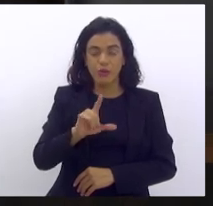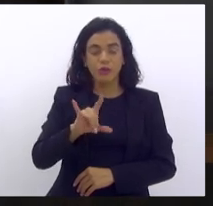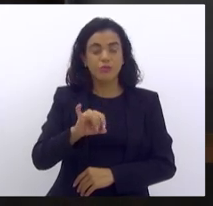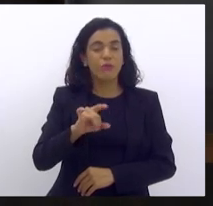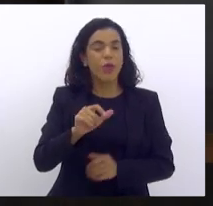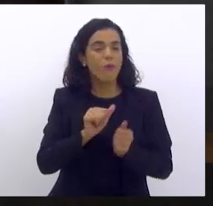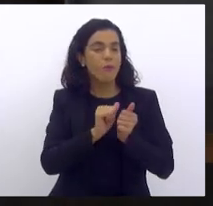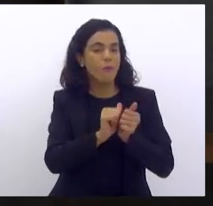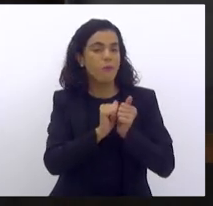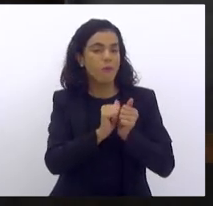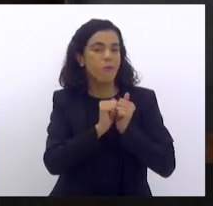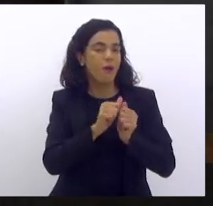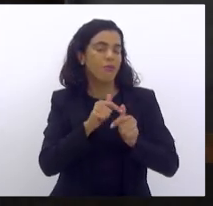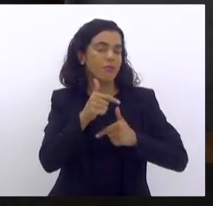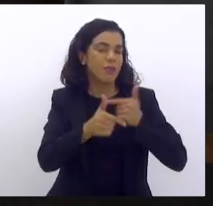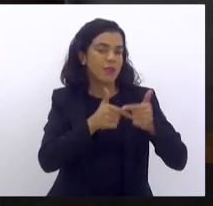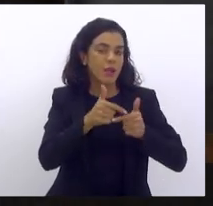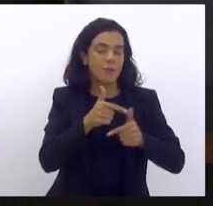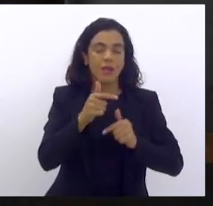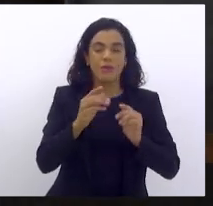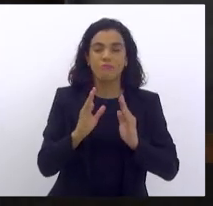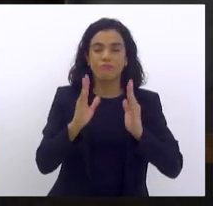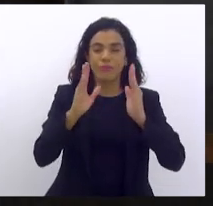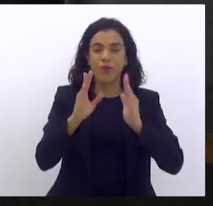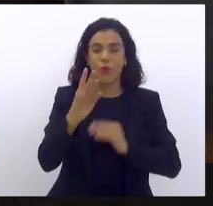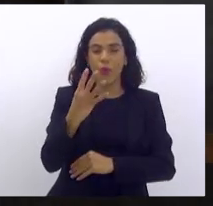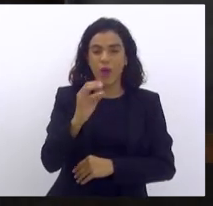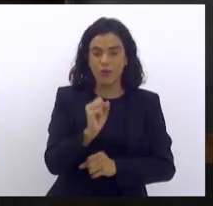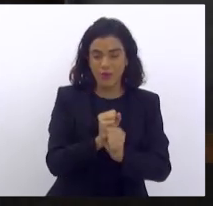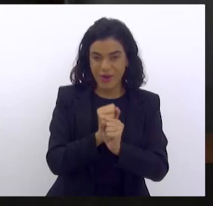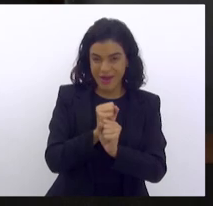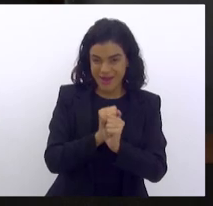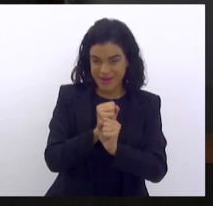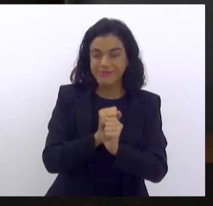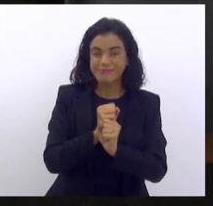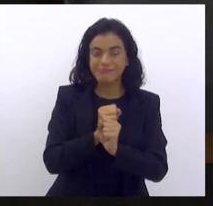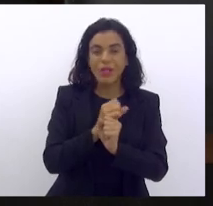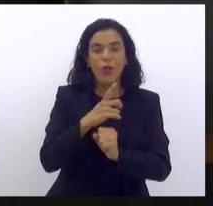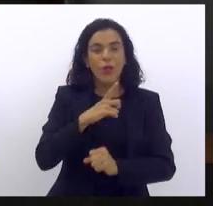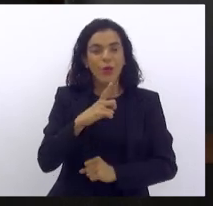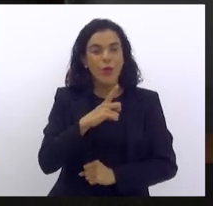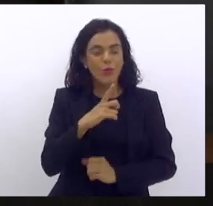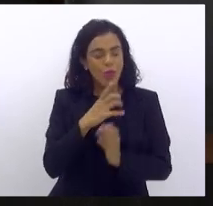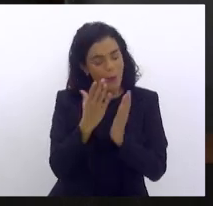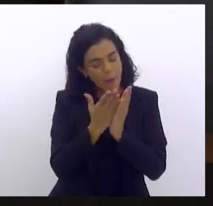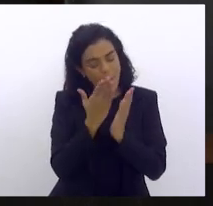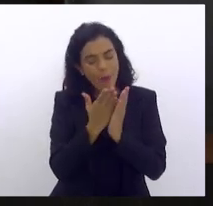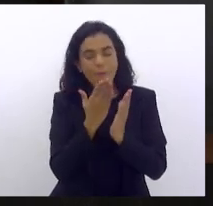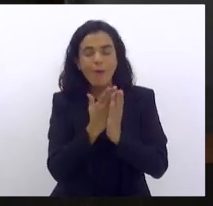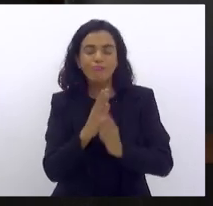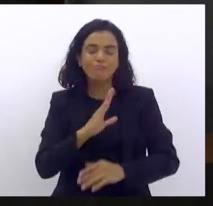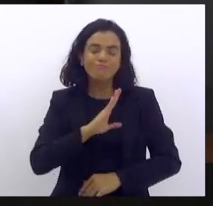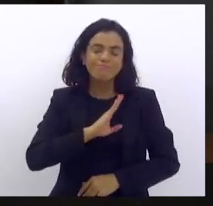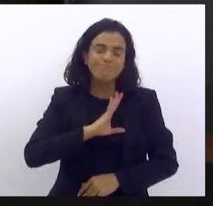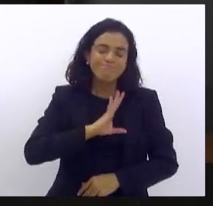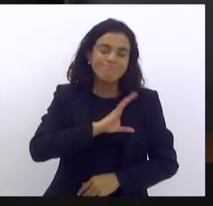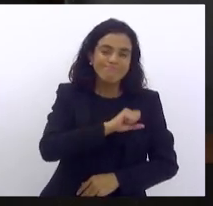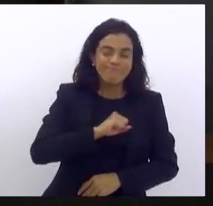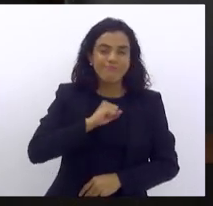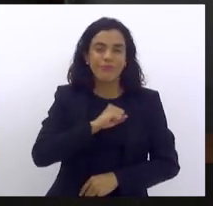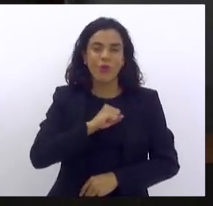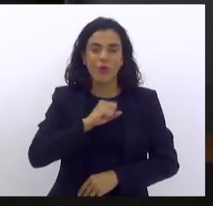4 anos e tenho ele no meu dicionário como um amigo e irmão. E